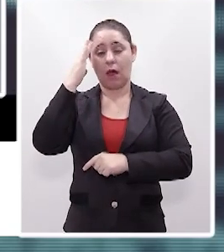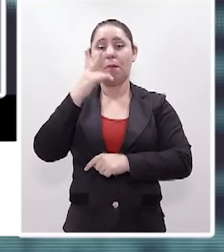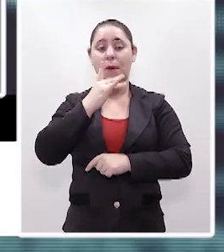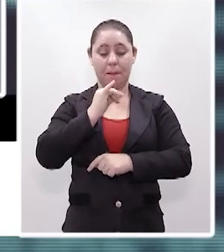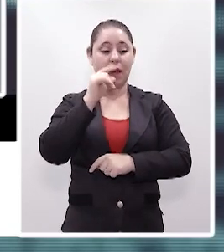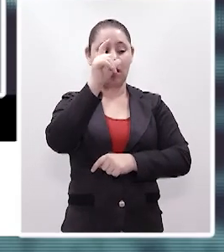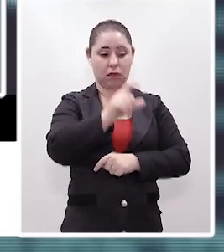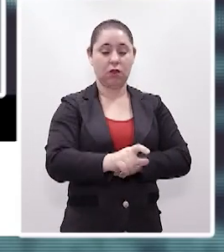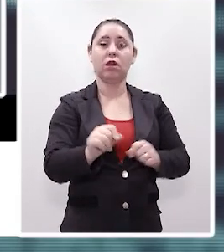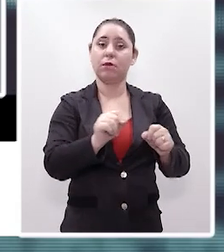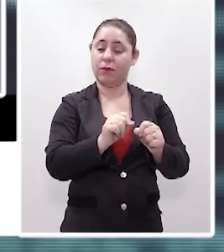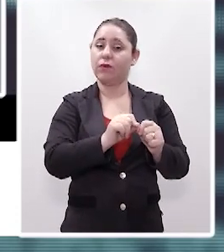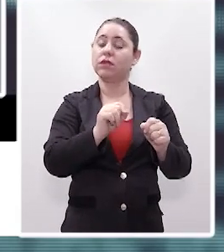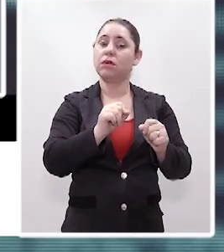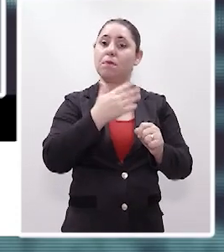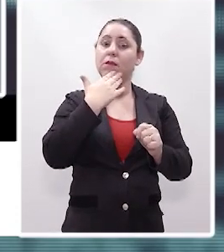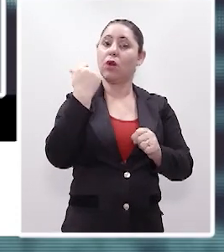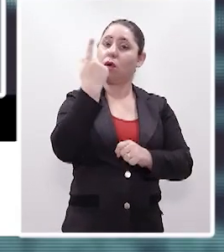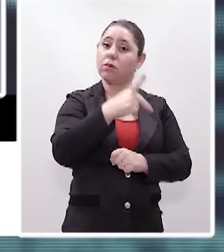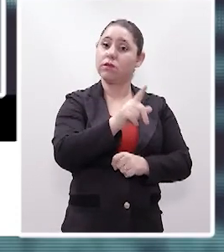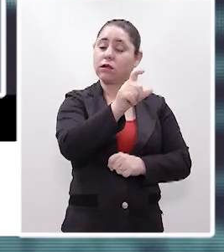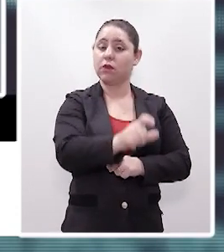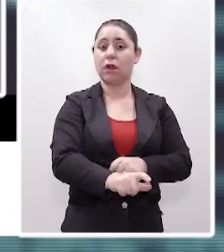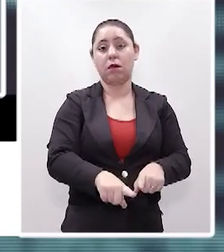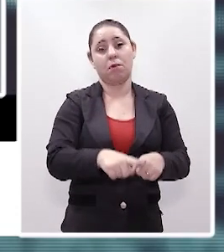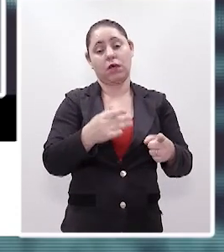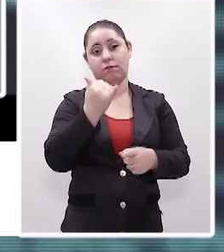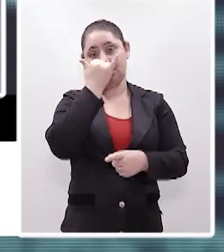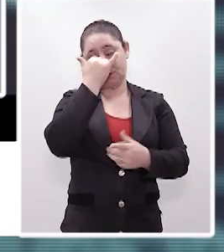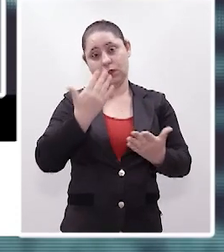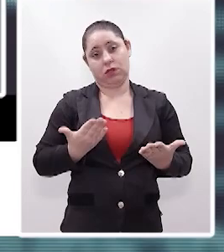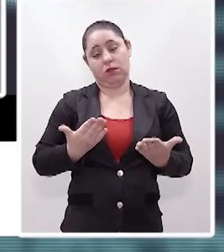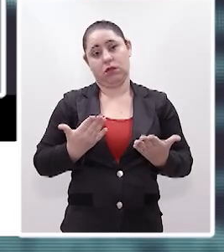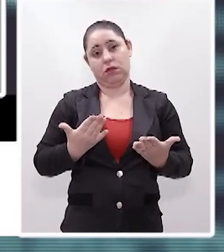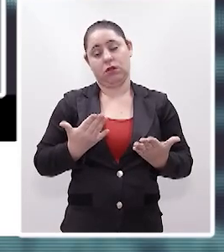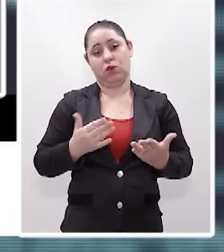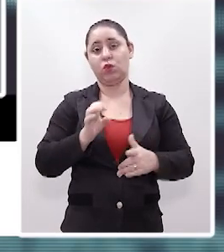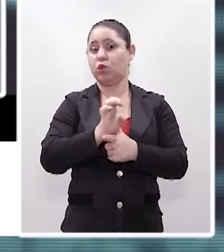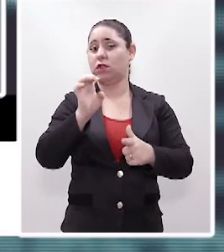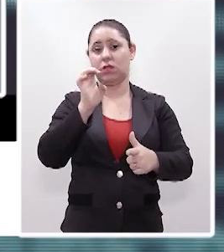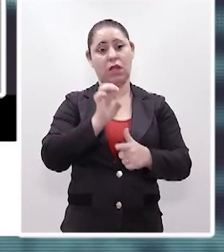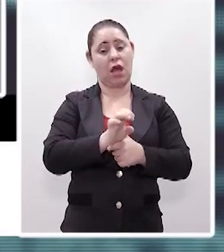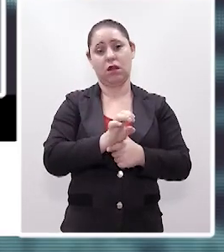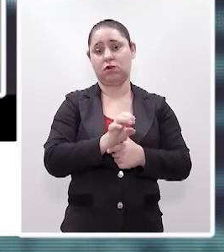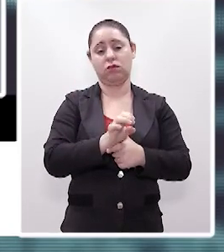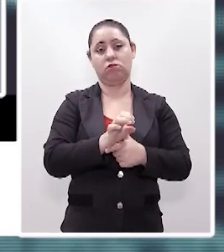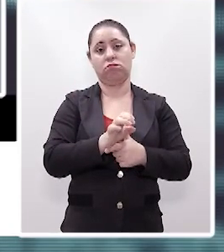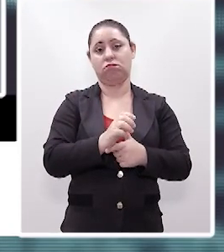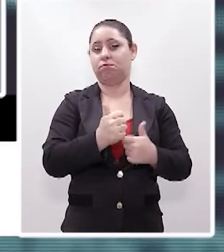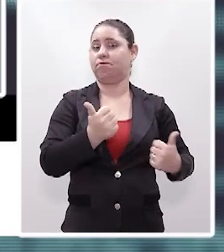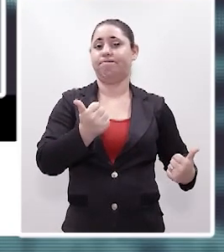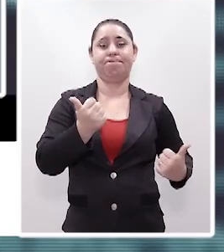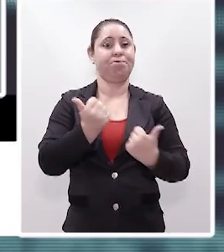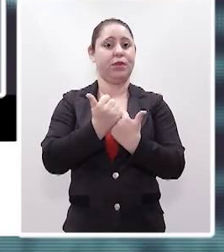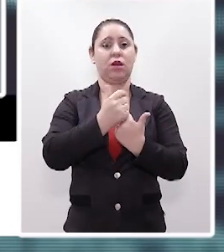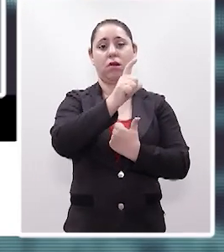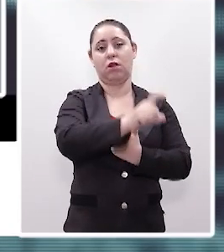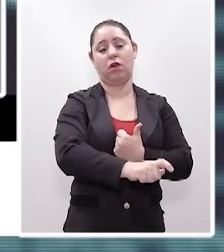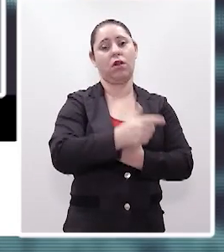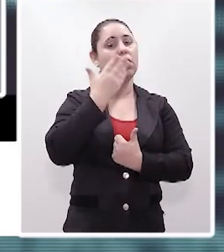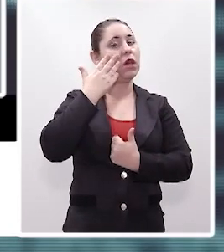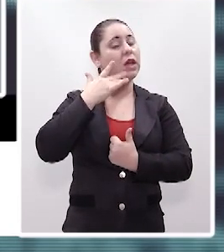pais dele também estão fazendo o melhor por ele. Mas, infelizmente, o Estado não dá essas condições para essa